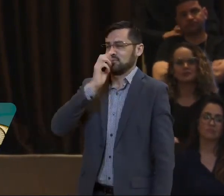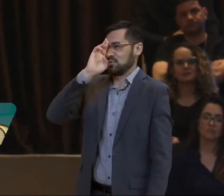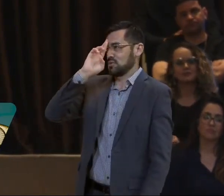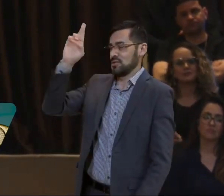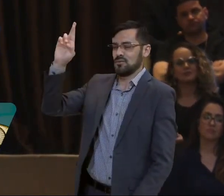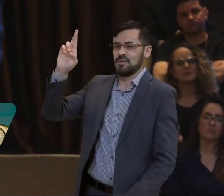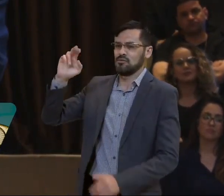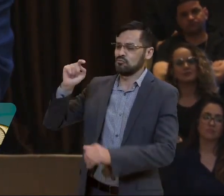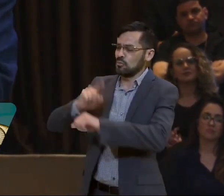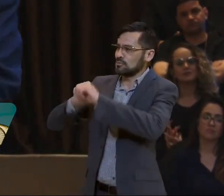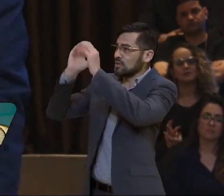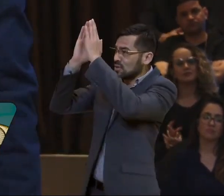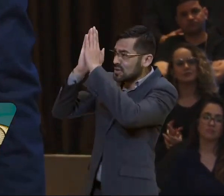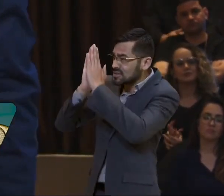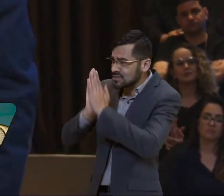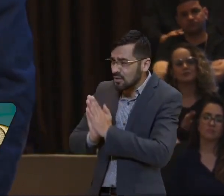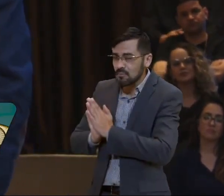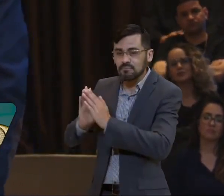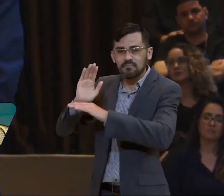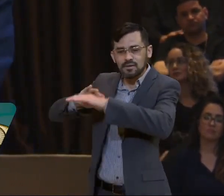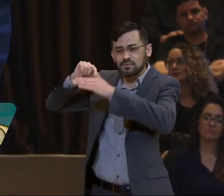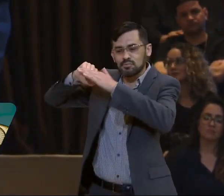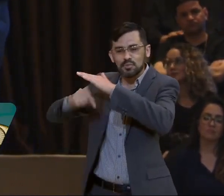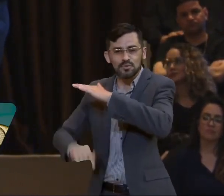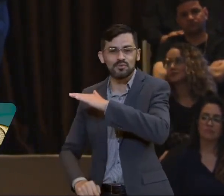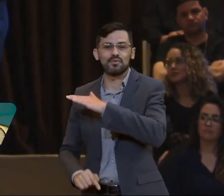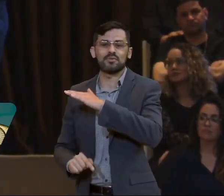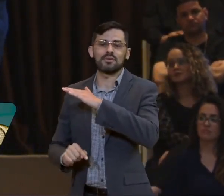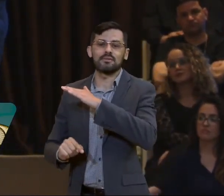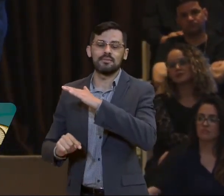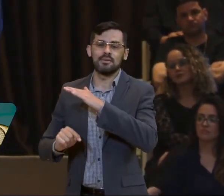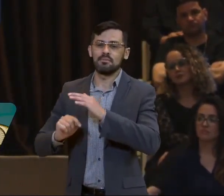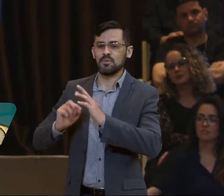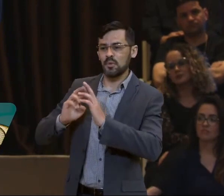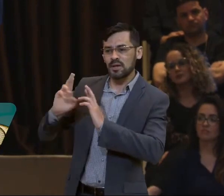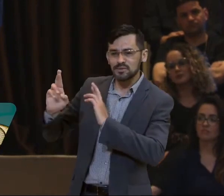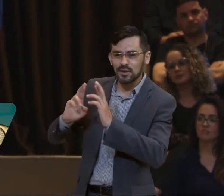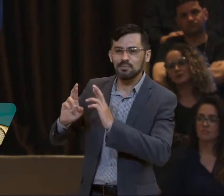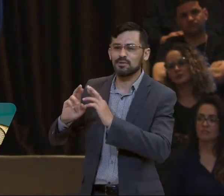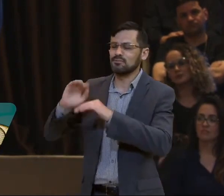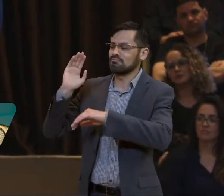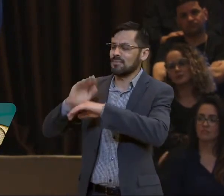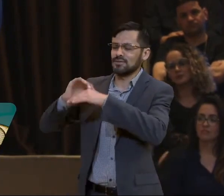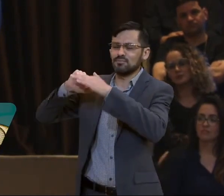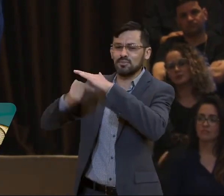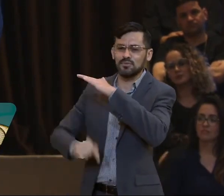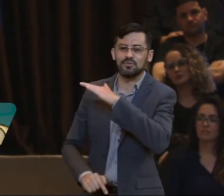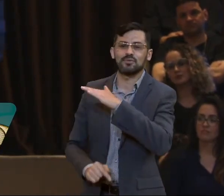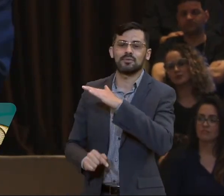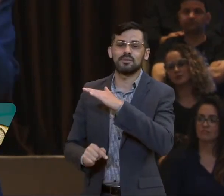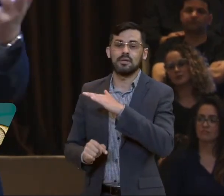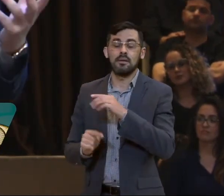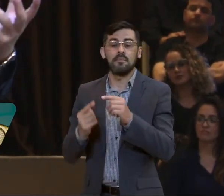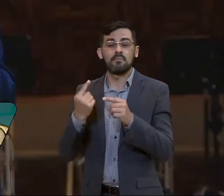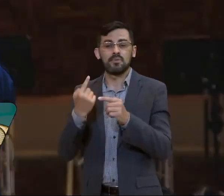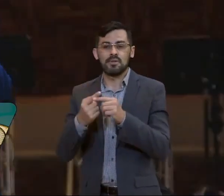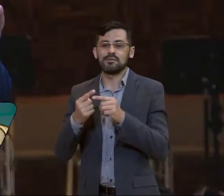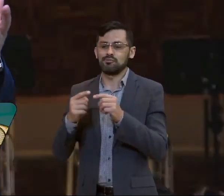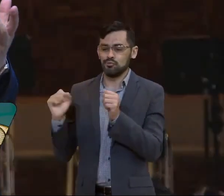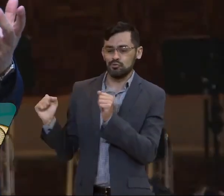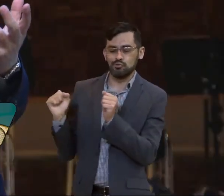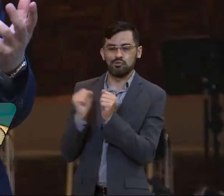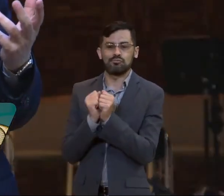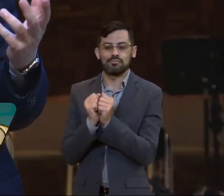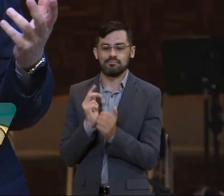uma devoção mais profunda, te chamo para uma busca mais intensa, simplesmente da minha